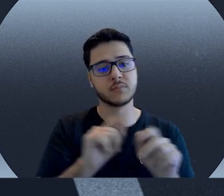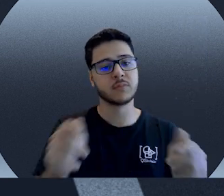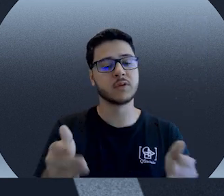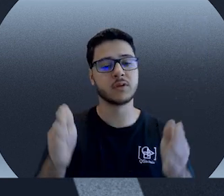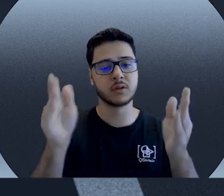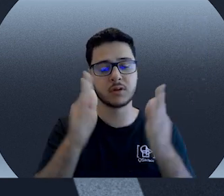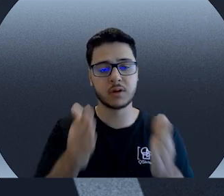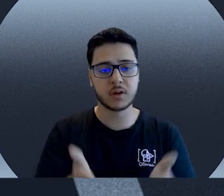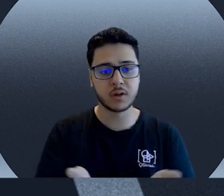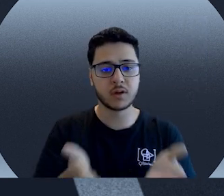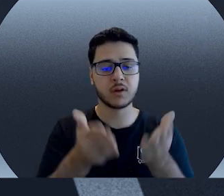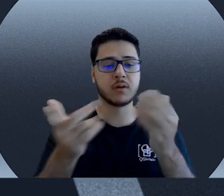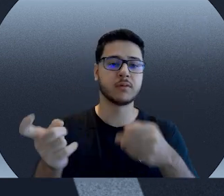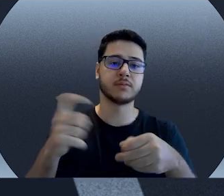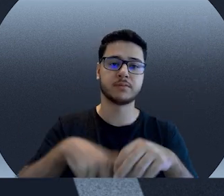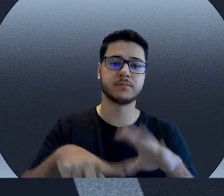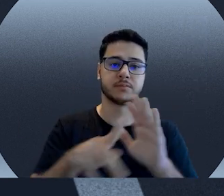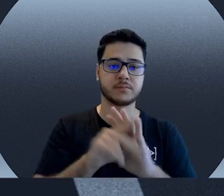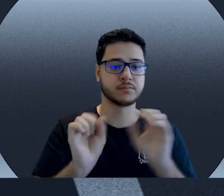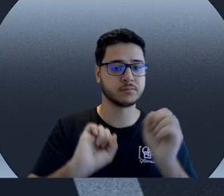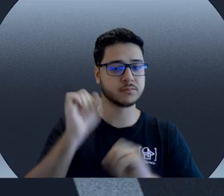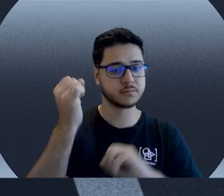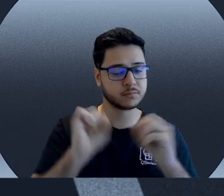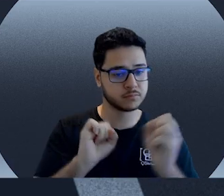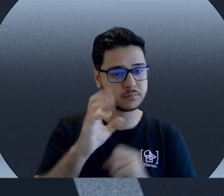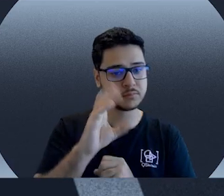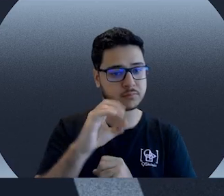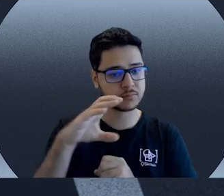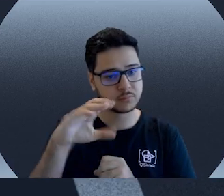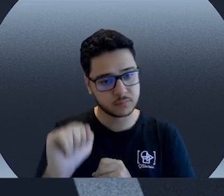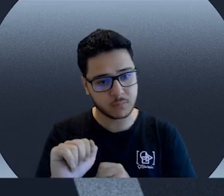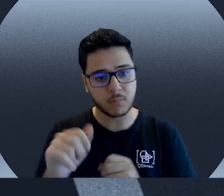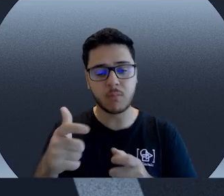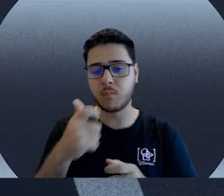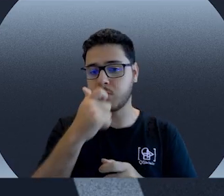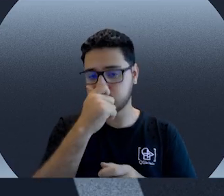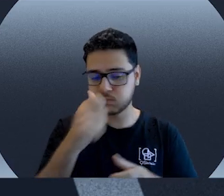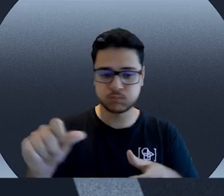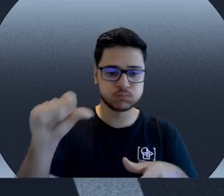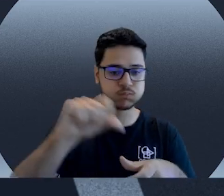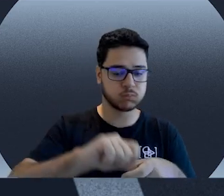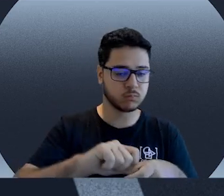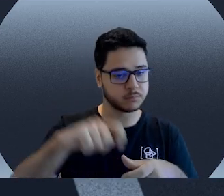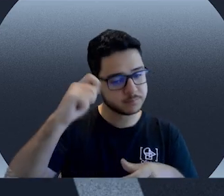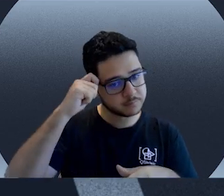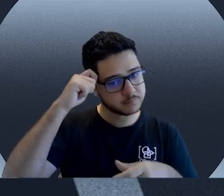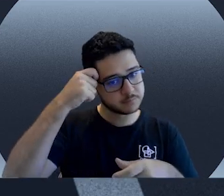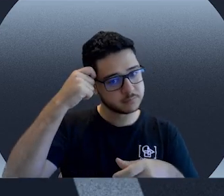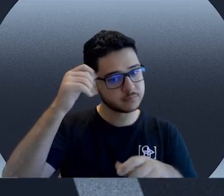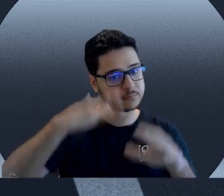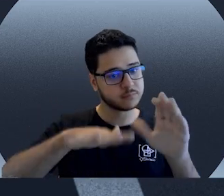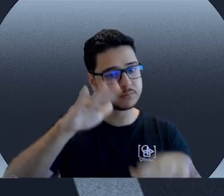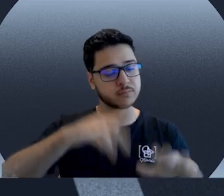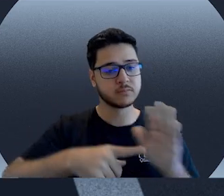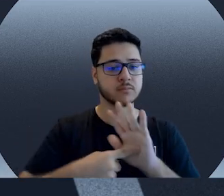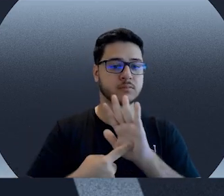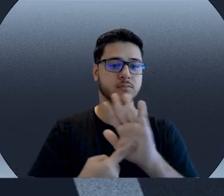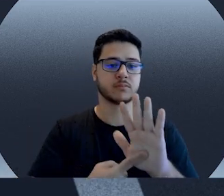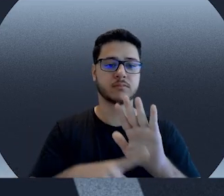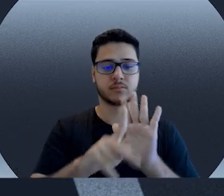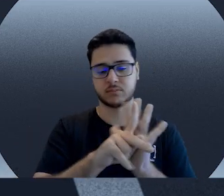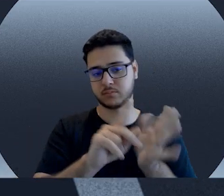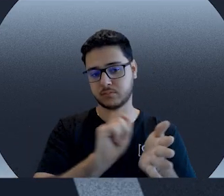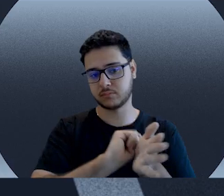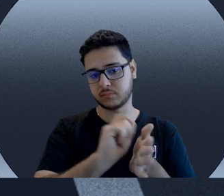essas garrafas retornavam à fábrica da Coca-Cola. Eram cheias e esse líquido preto acabava revelando